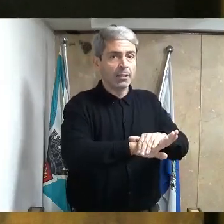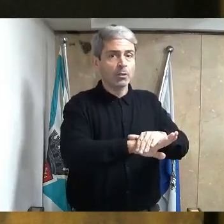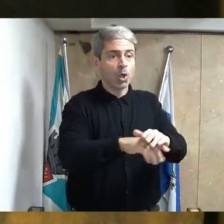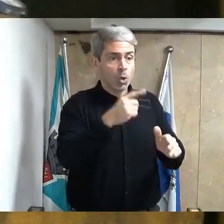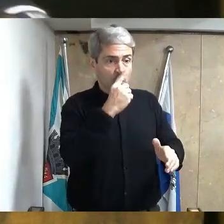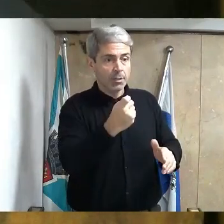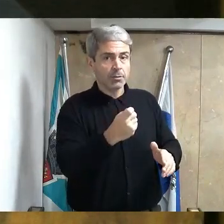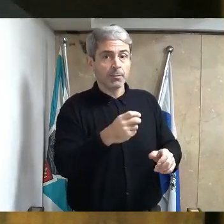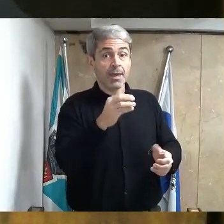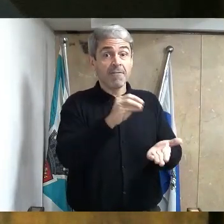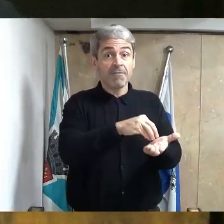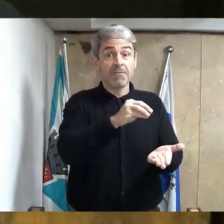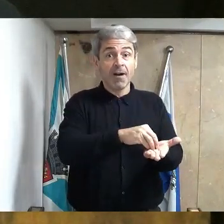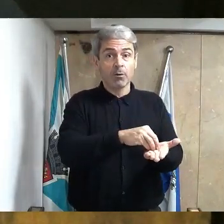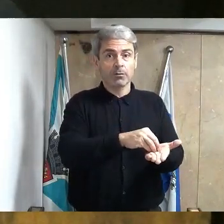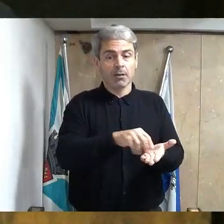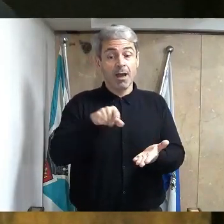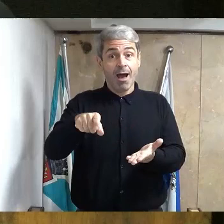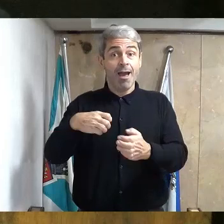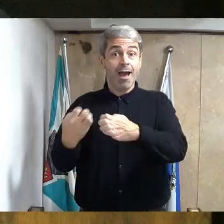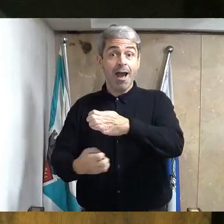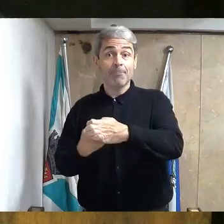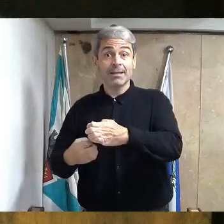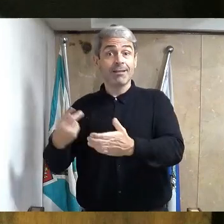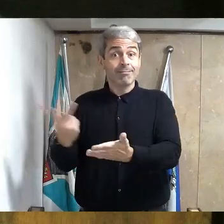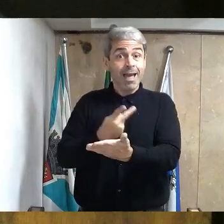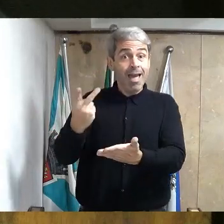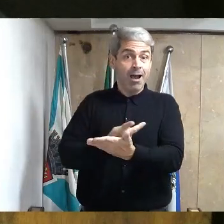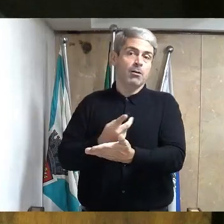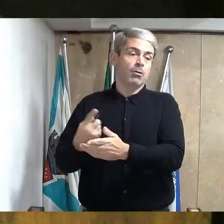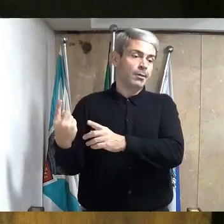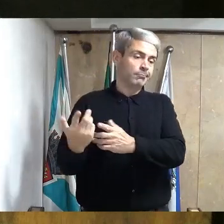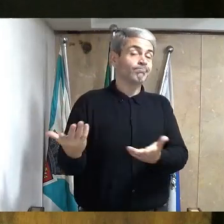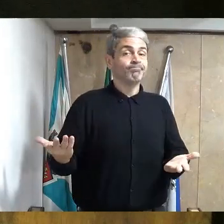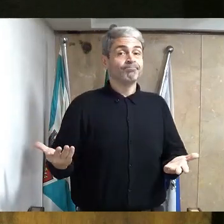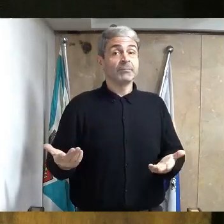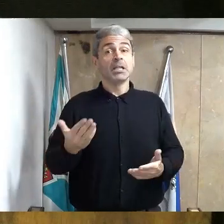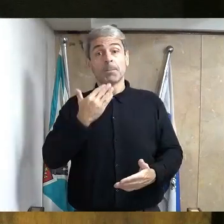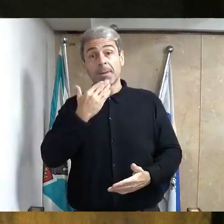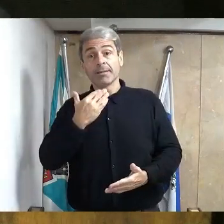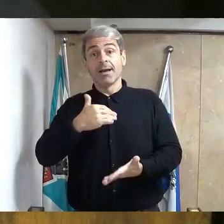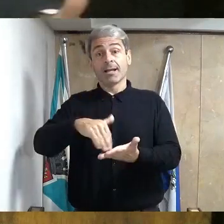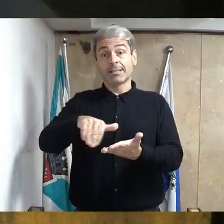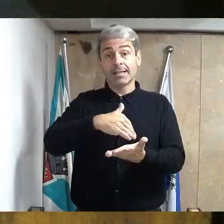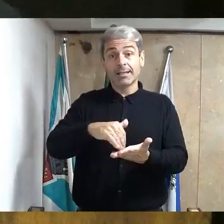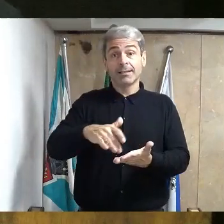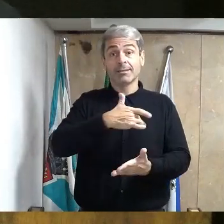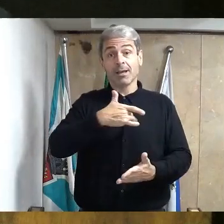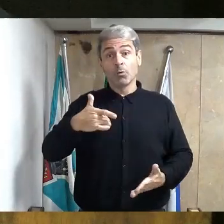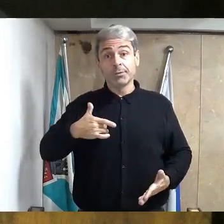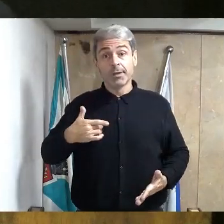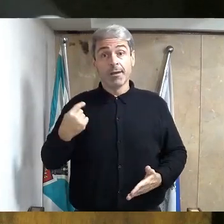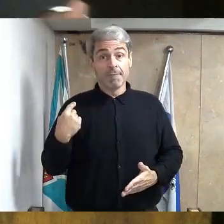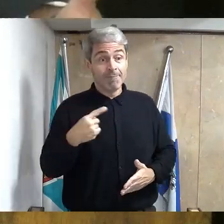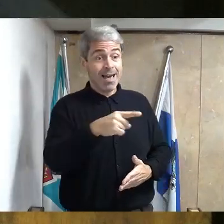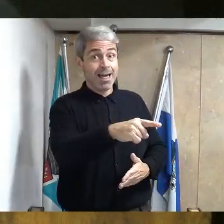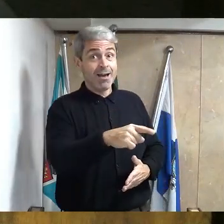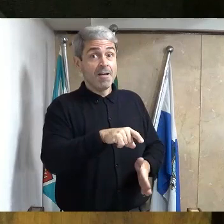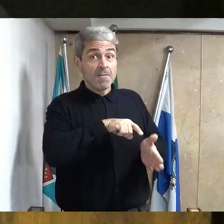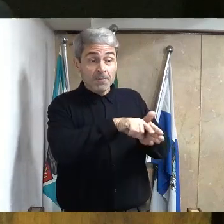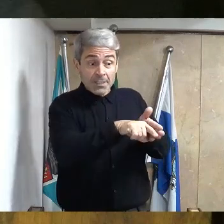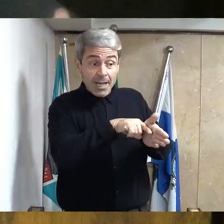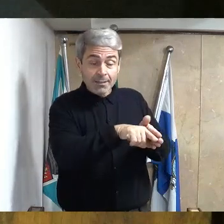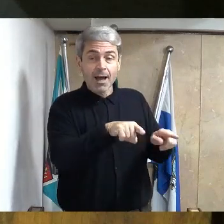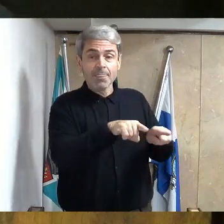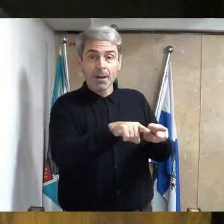de estrutura dessa empresa. Então a gente pede que a Secretaria de Saúde nos ajude fiscalizando ainda